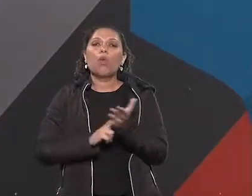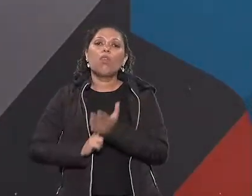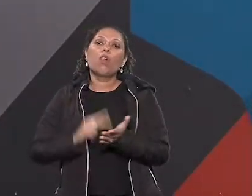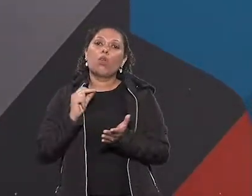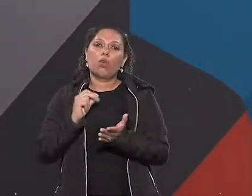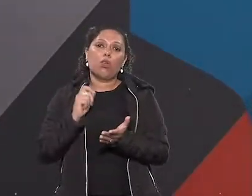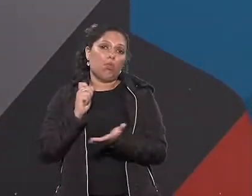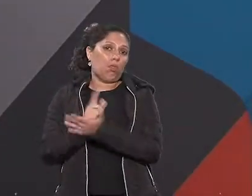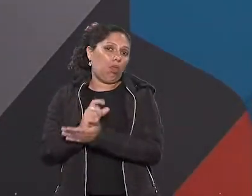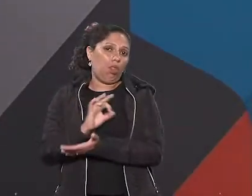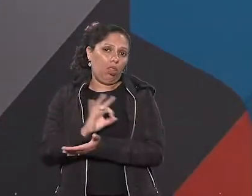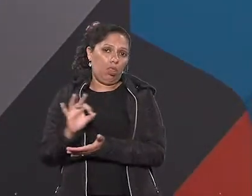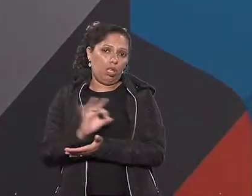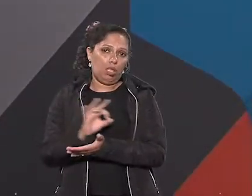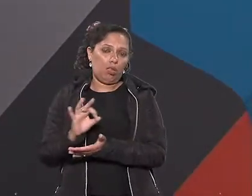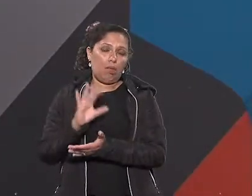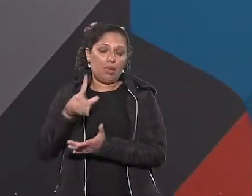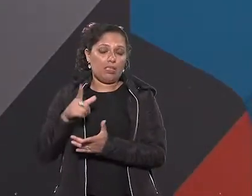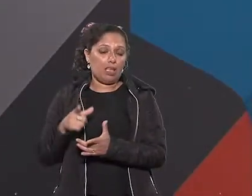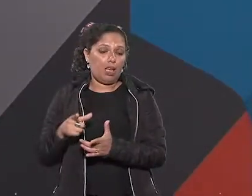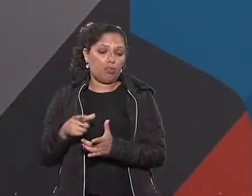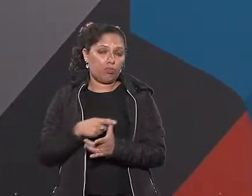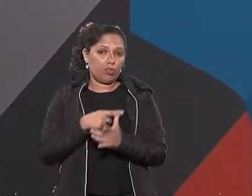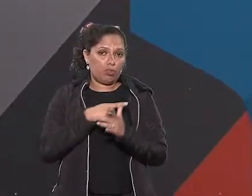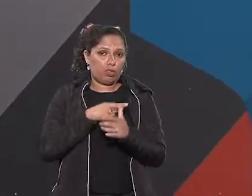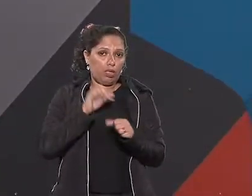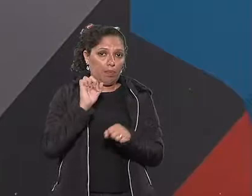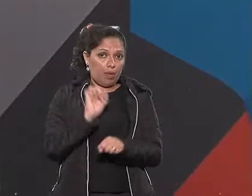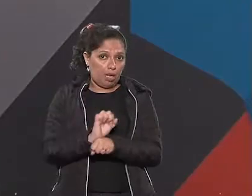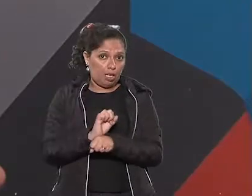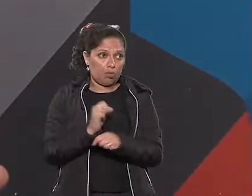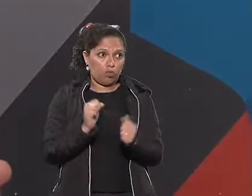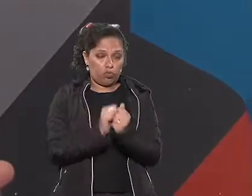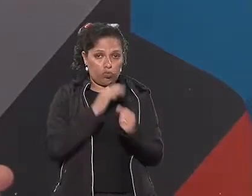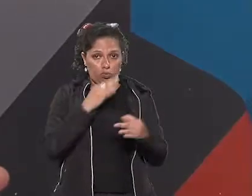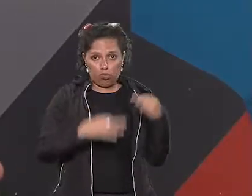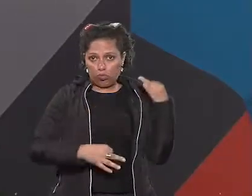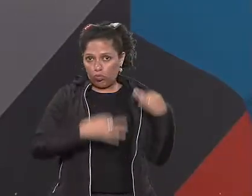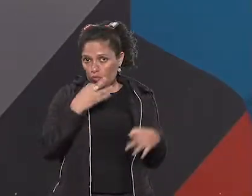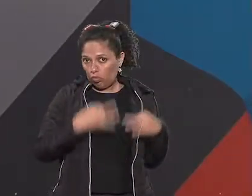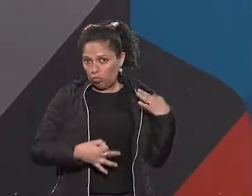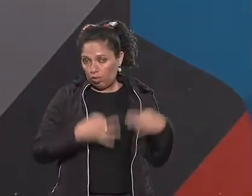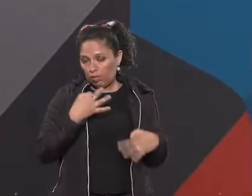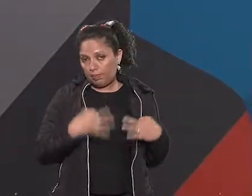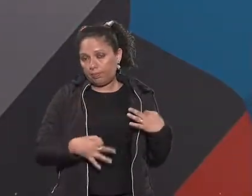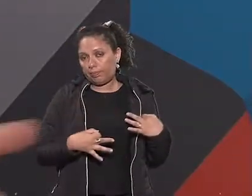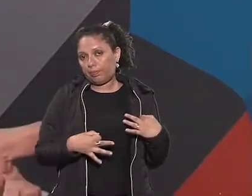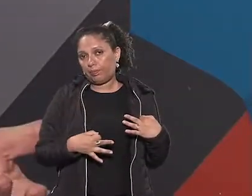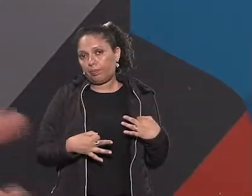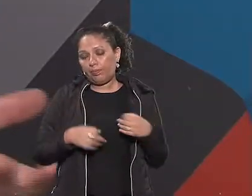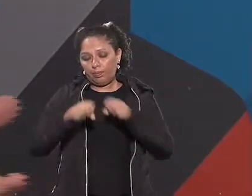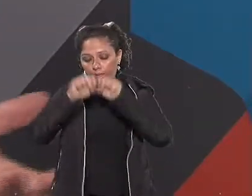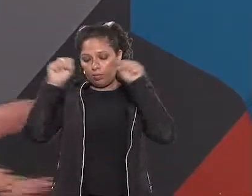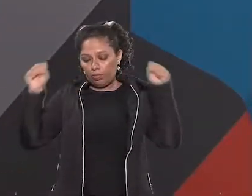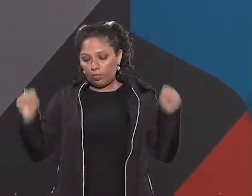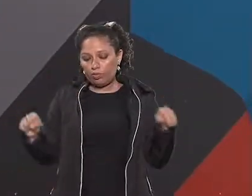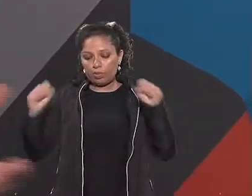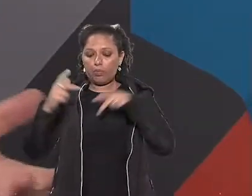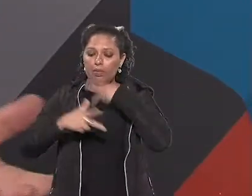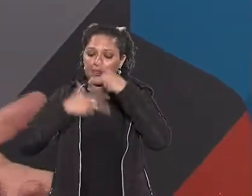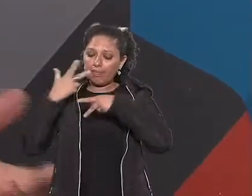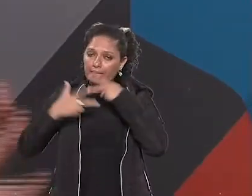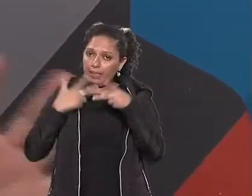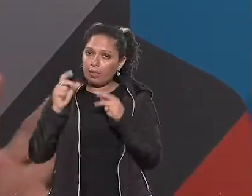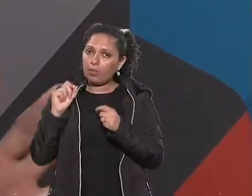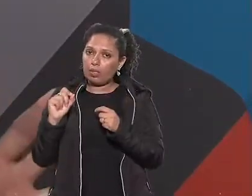mas como essa dívida está suspensa por ação judicial, o sistema diz que